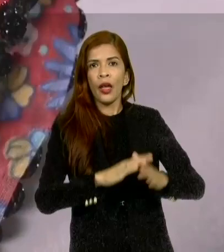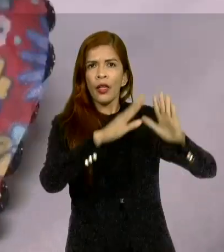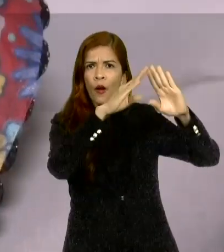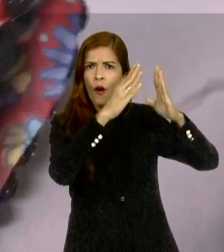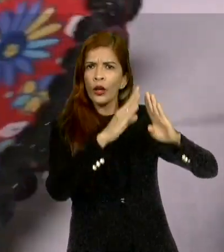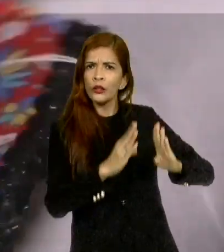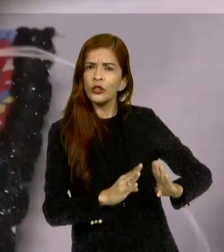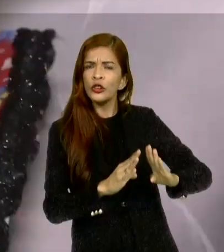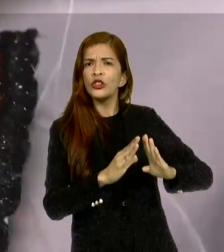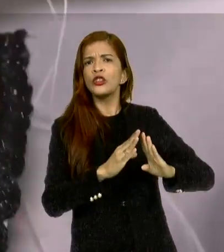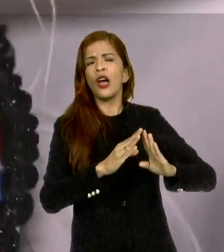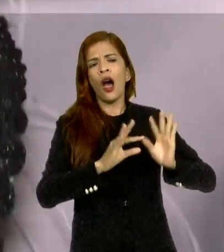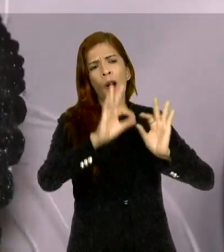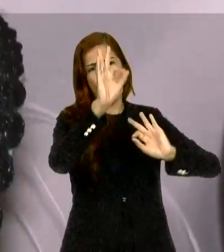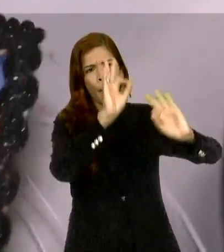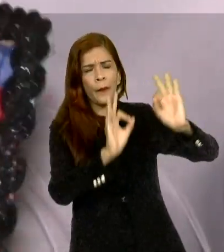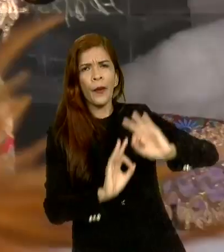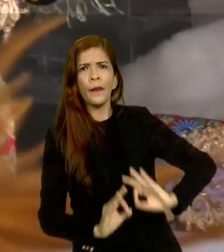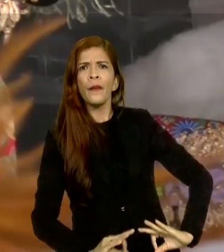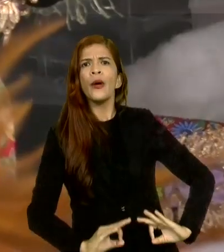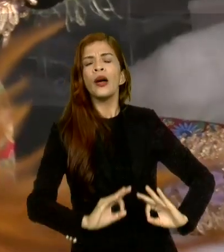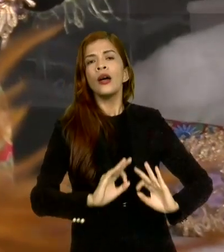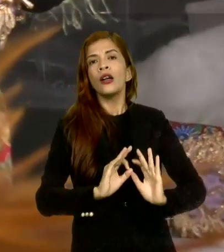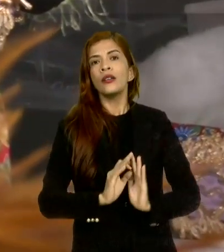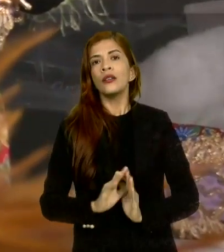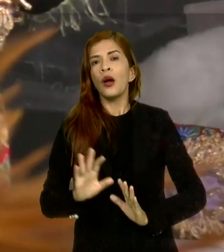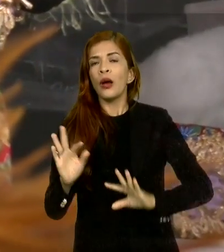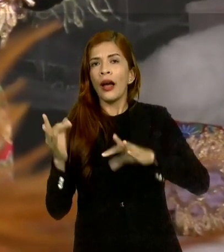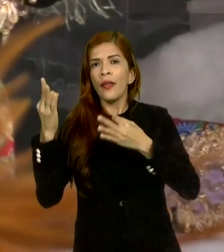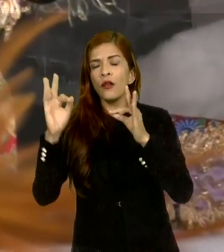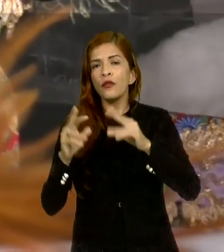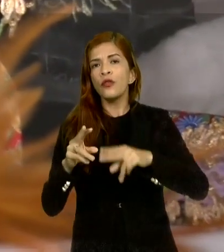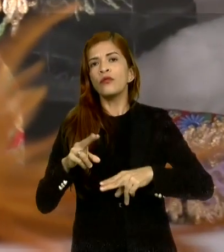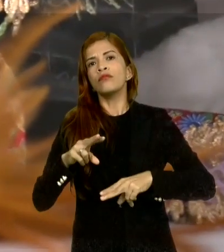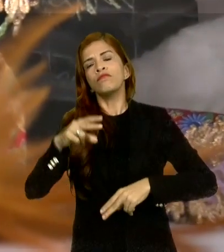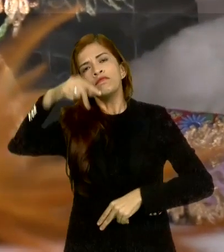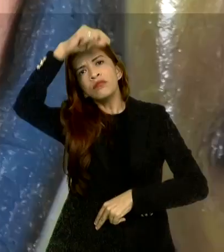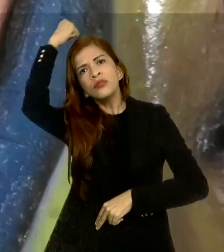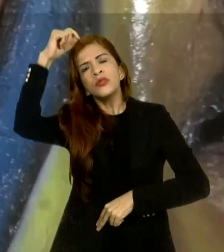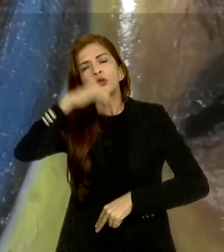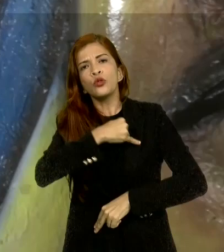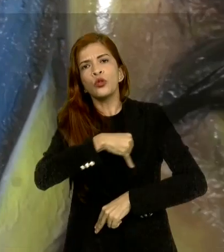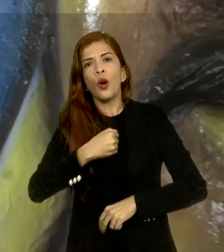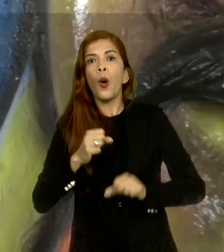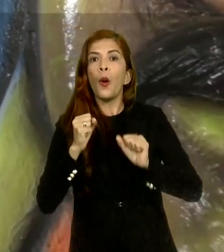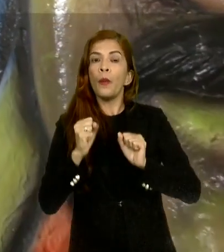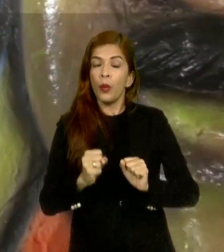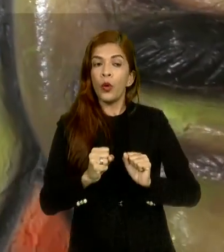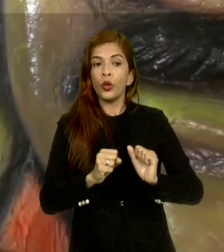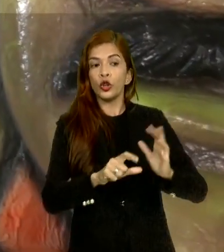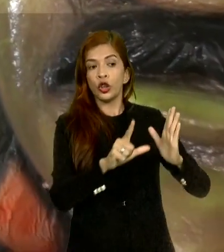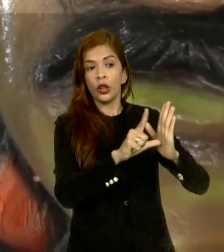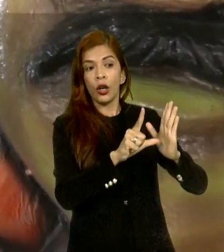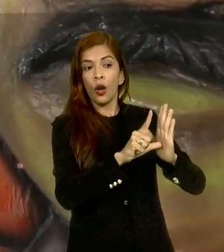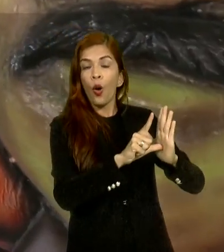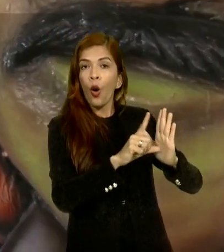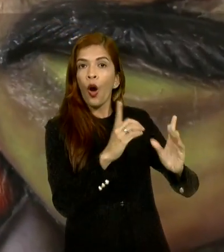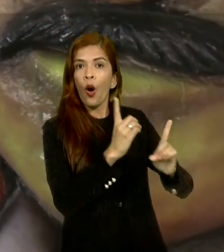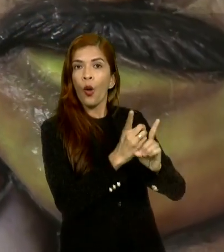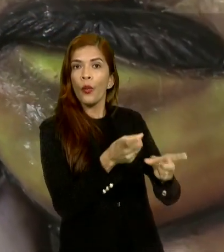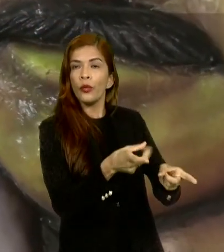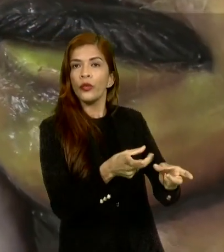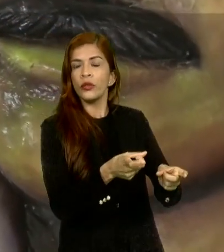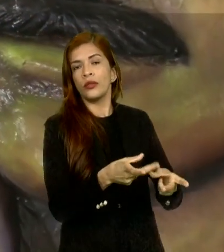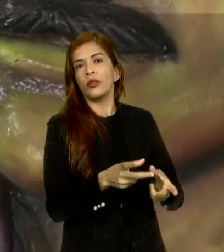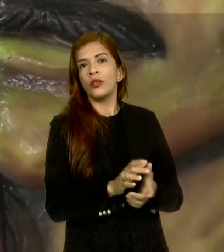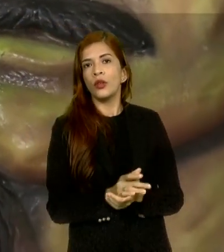e grandes eventos como Carnaval e São João, as obras também podem ser encontradas em lojas no sistema colaborativo com